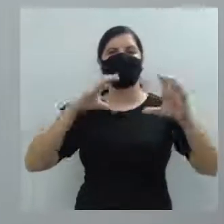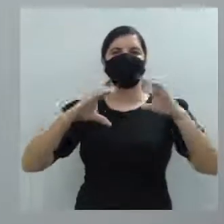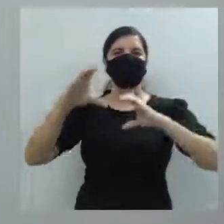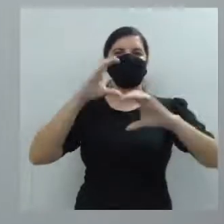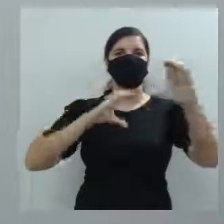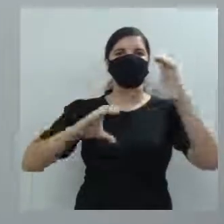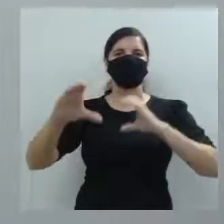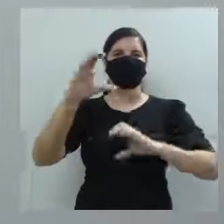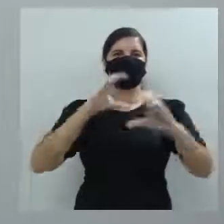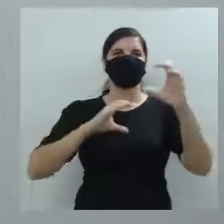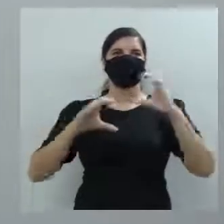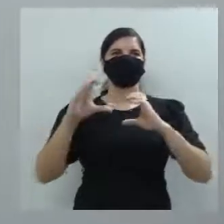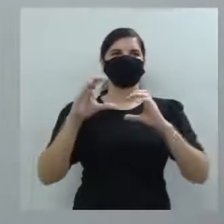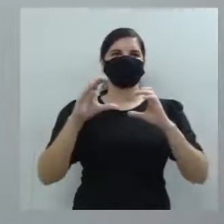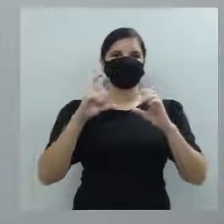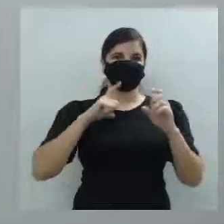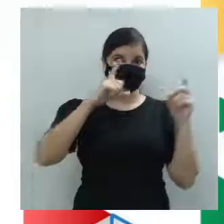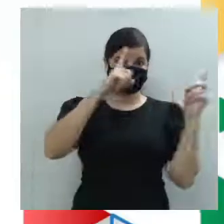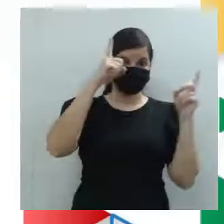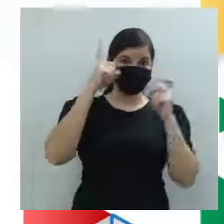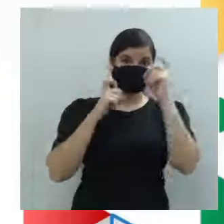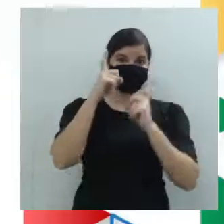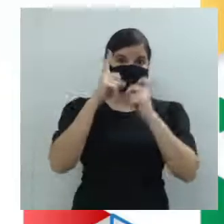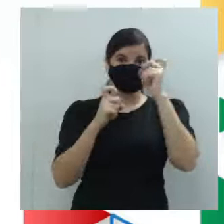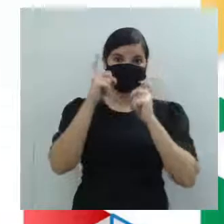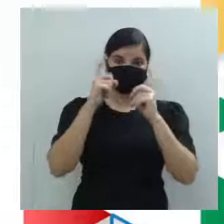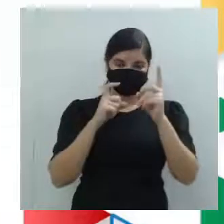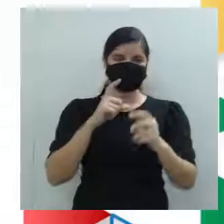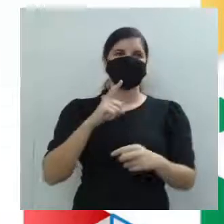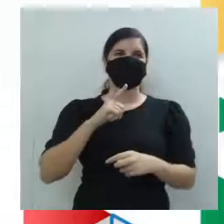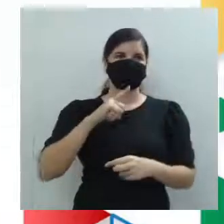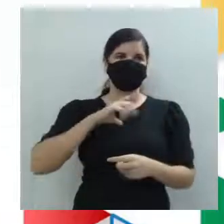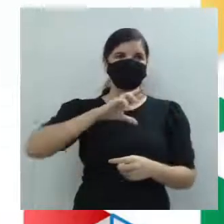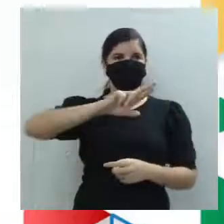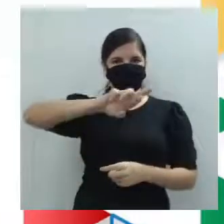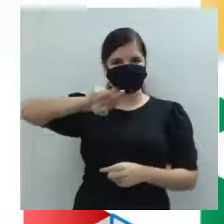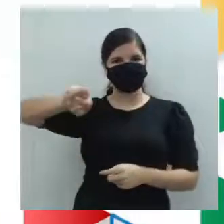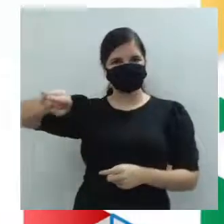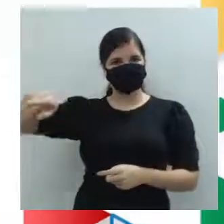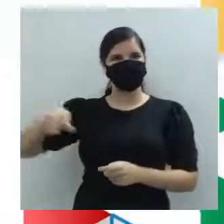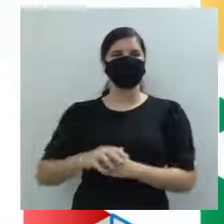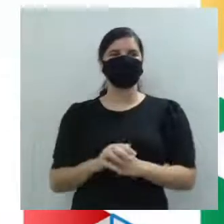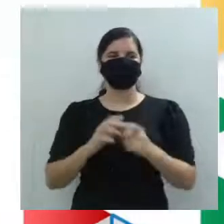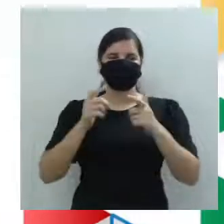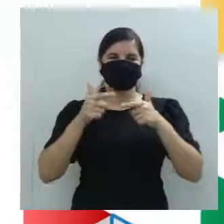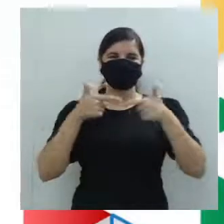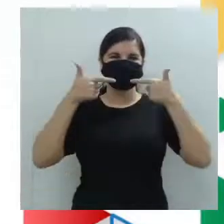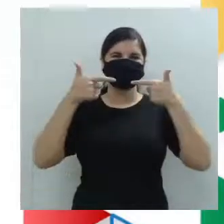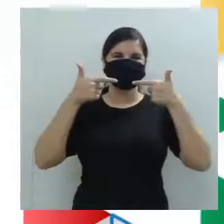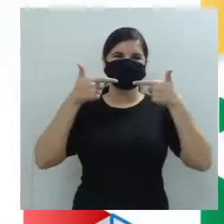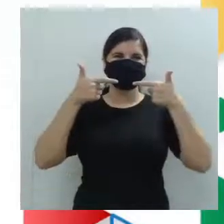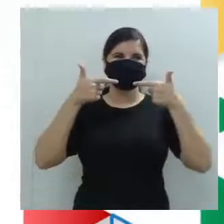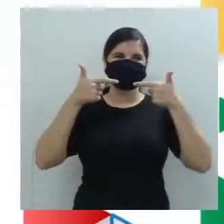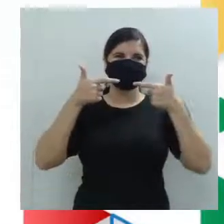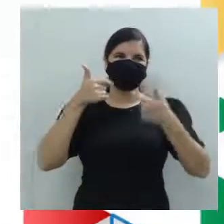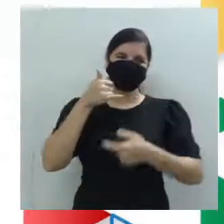sempre disso. Olhando aqui na tela, trago para vocês aqui, olha, representação